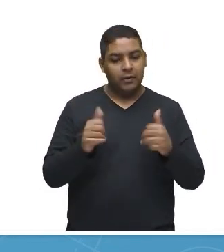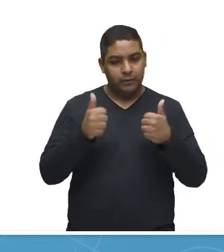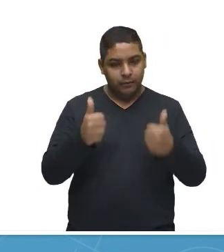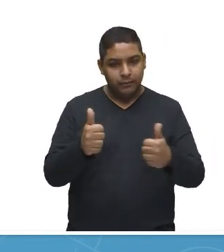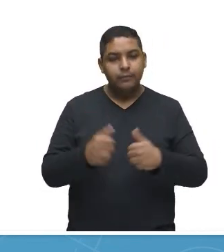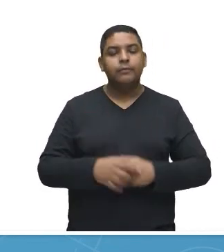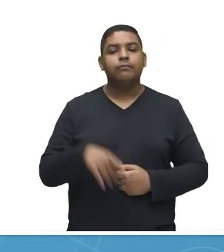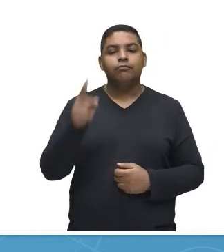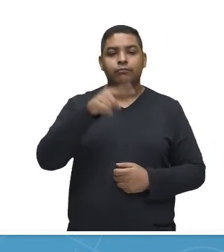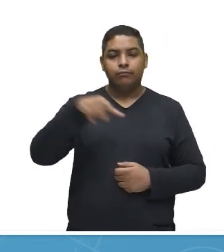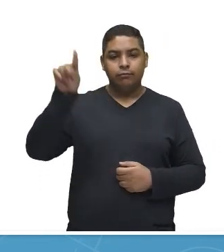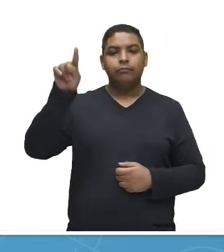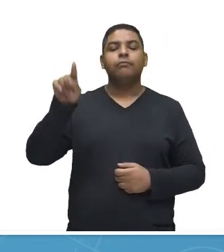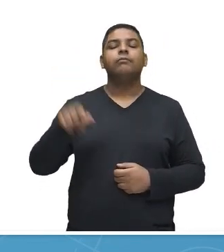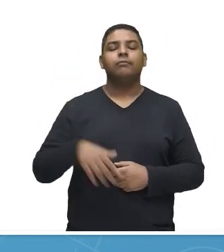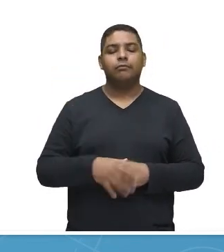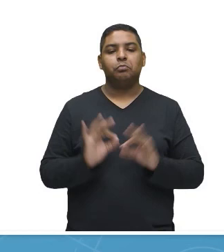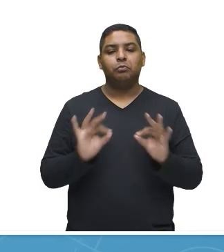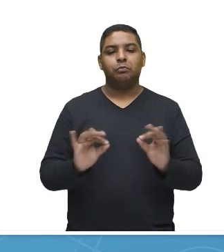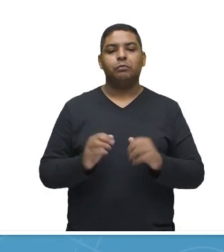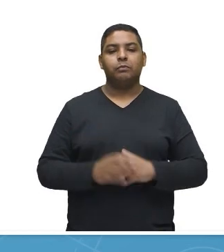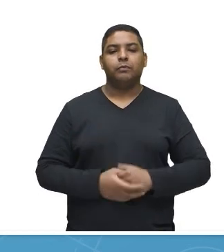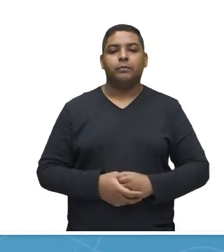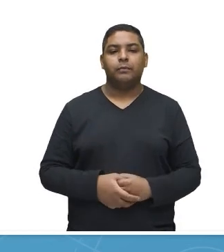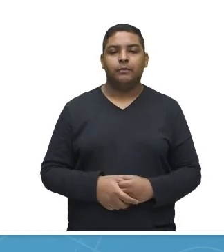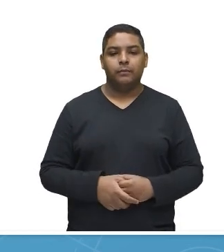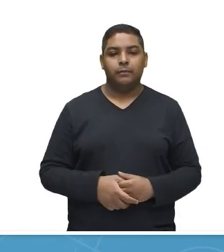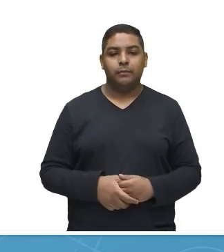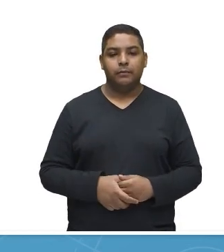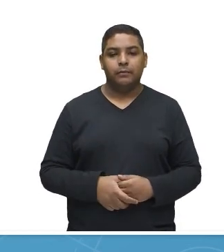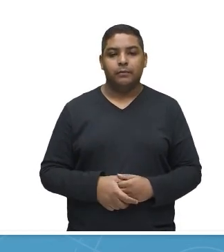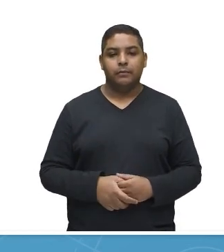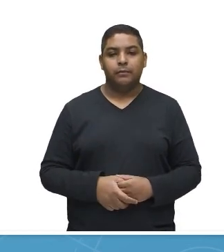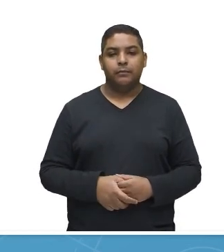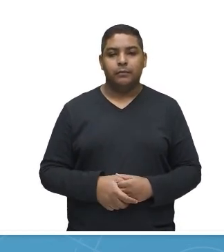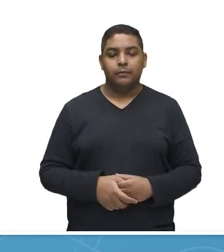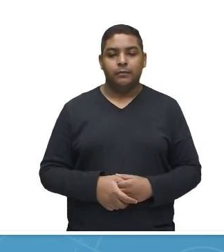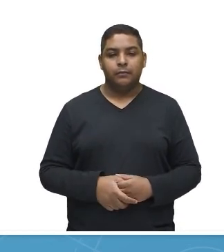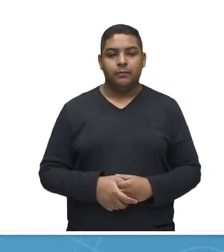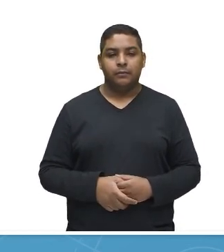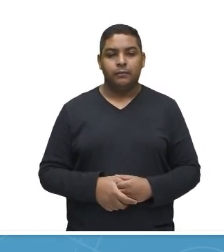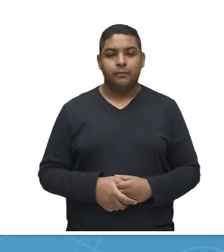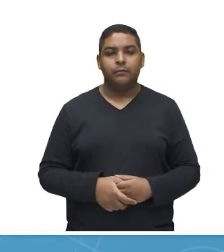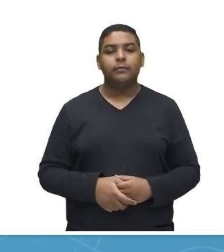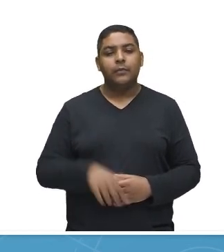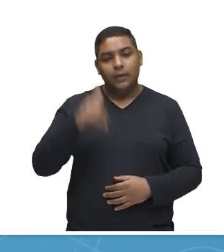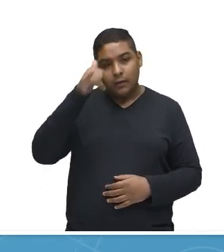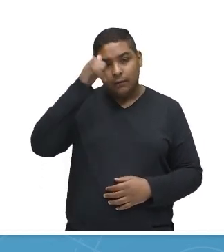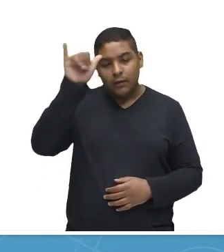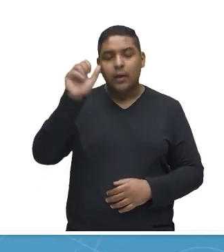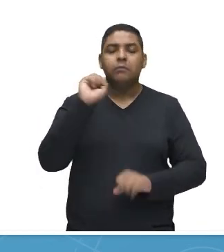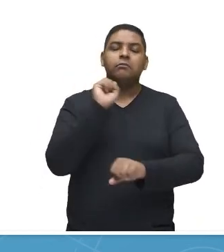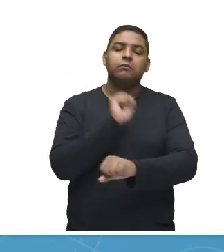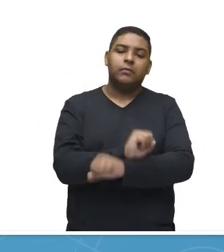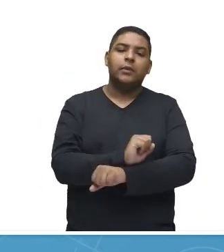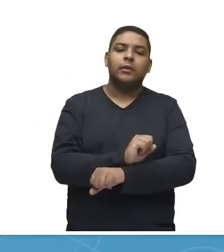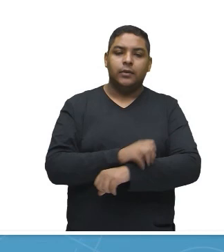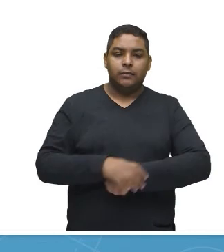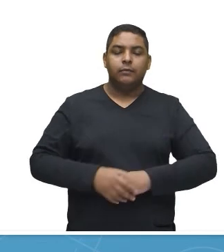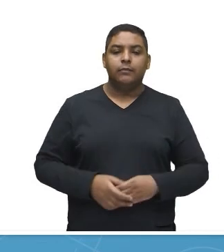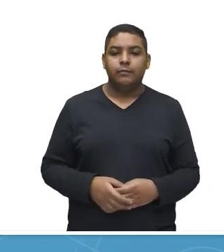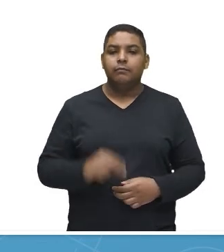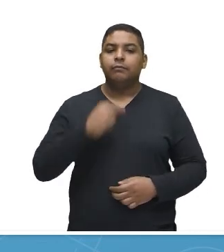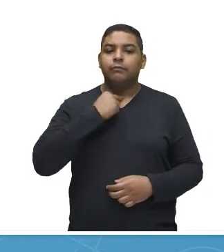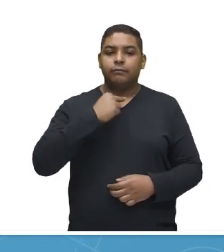No topo da pirâmide estão aquelas atividades que a gente deve evitar. Passar assim muito tempo fazendo, né? Não